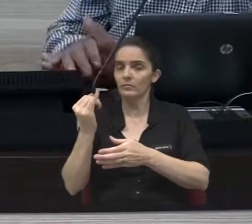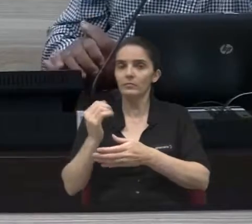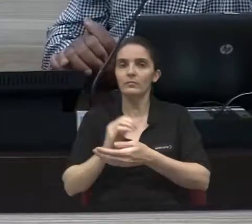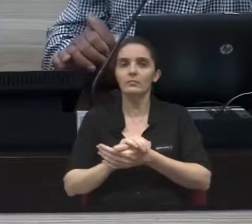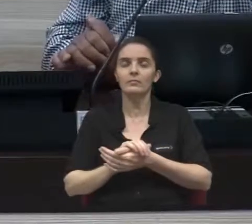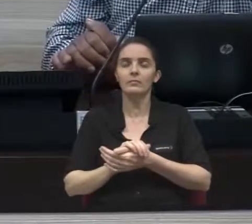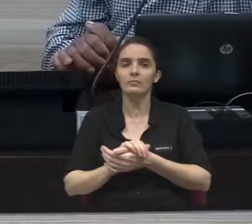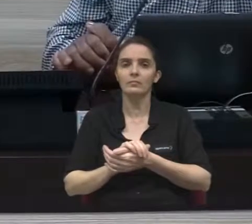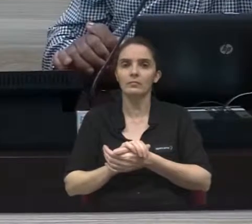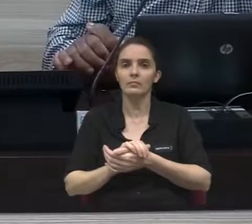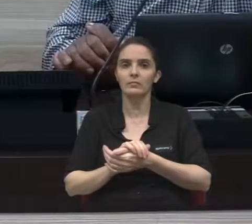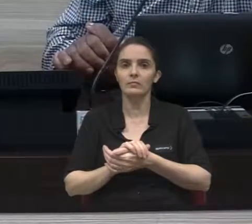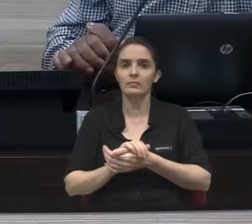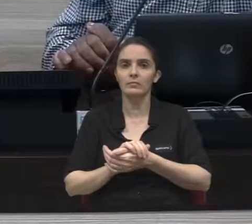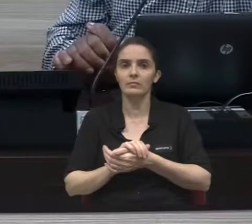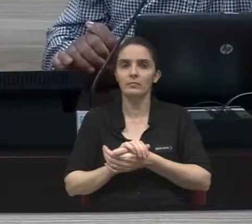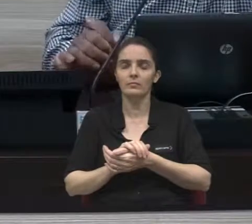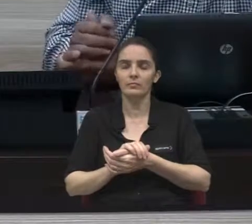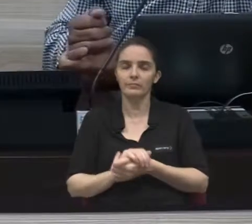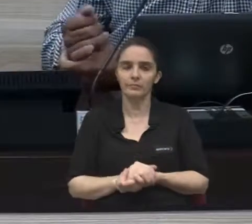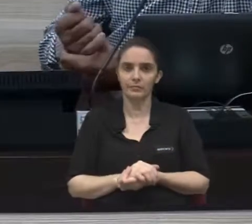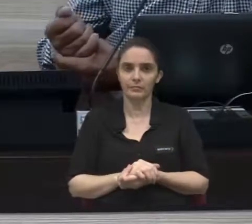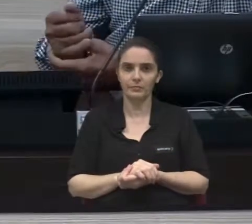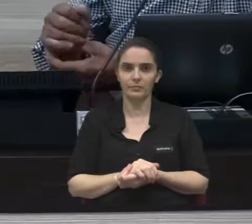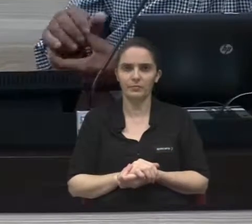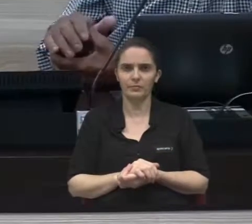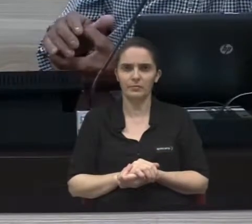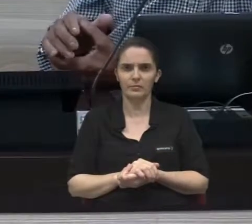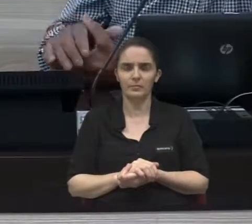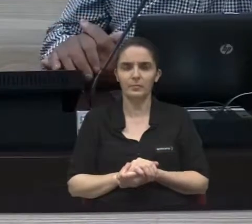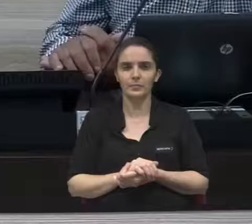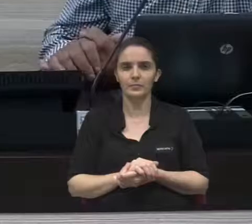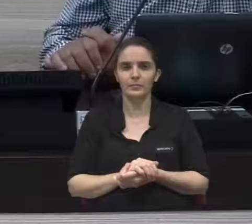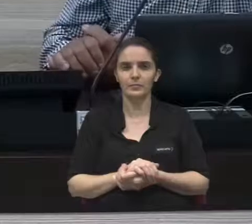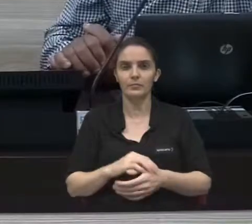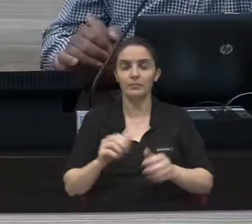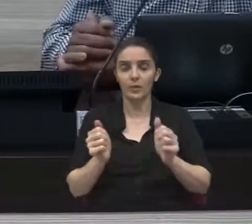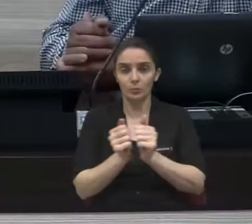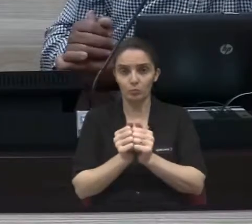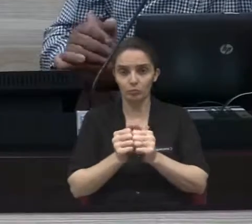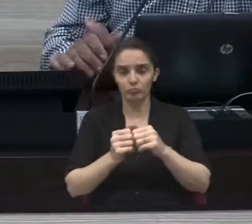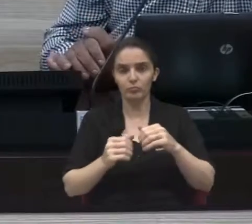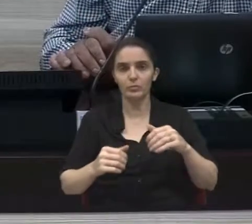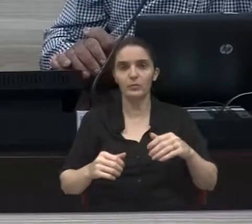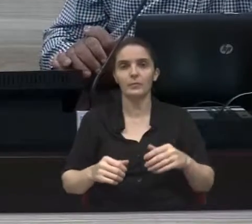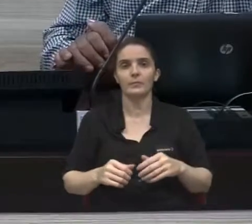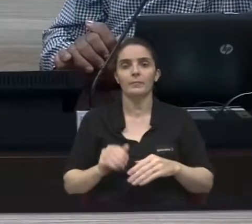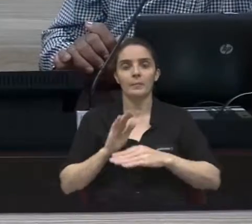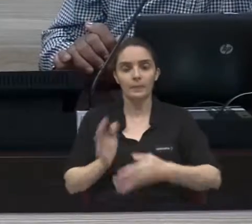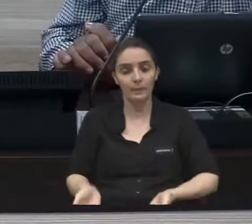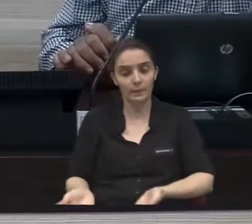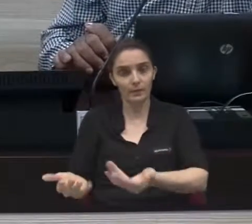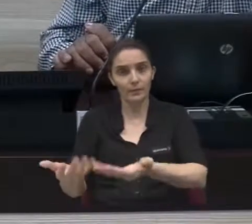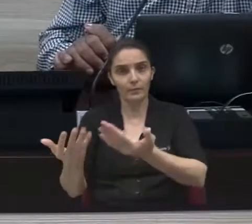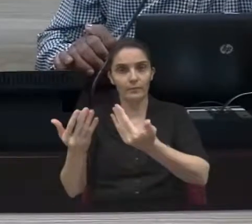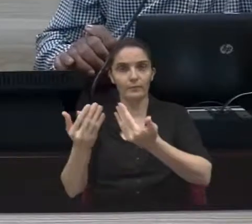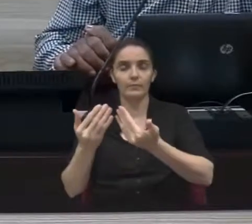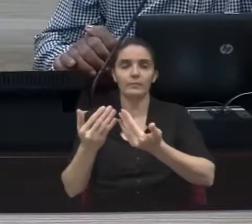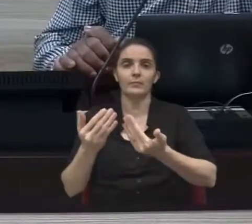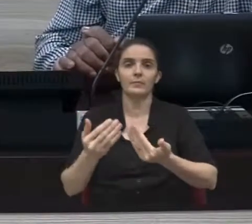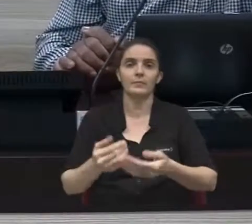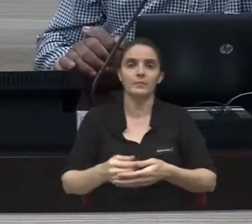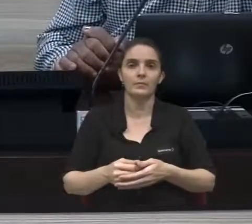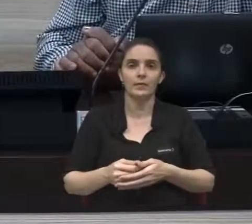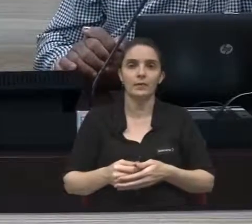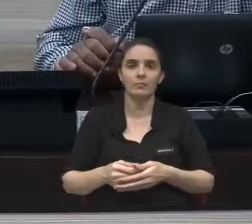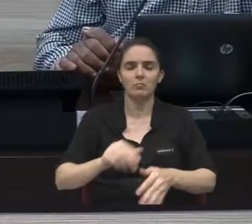para intermédio de relações institucionais, acompanhamento, incentivo, viabilização e outras medidas